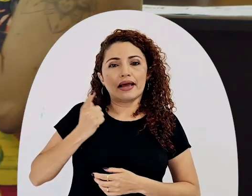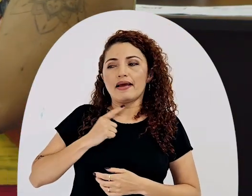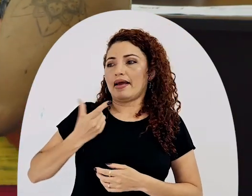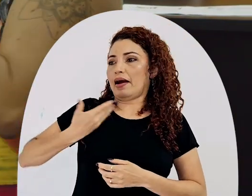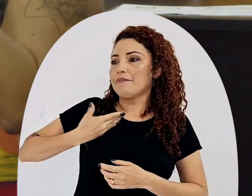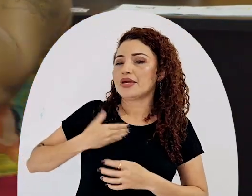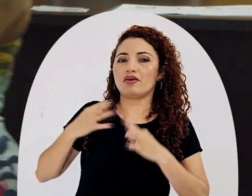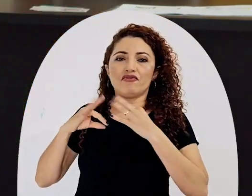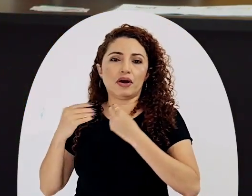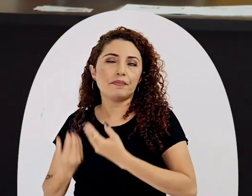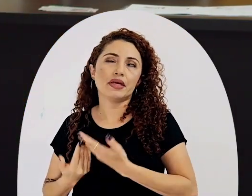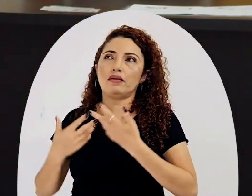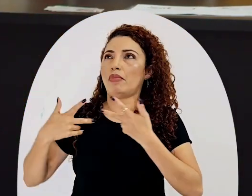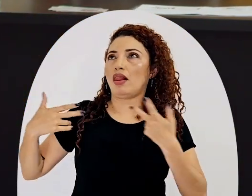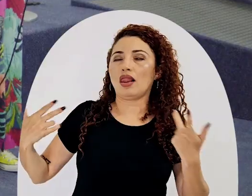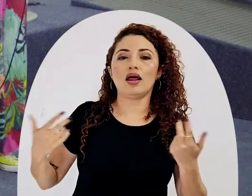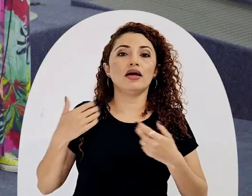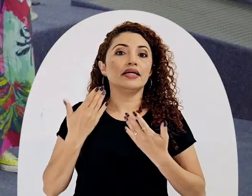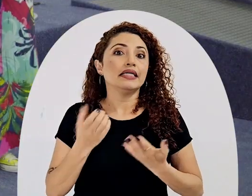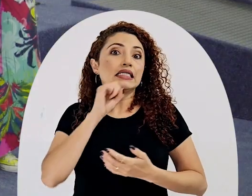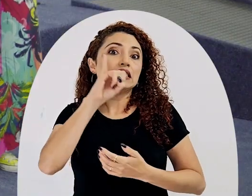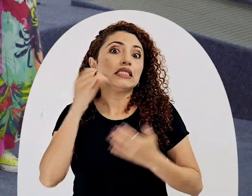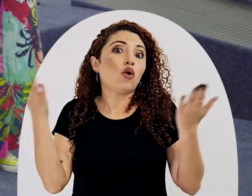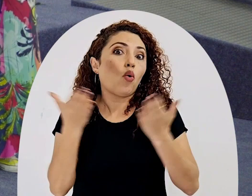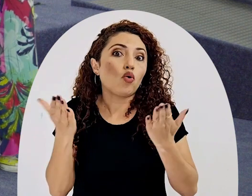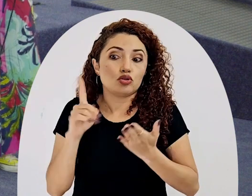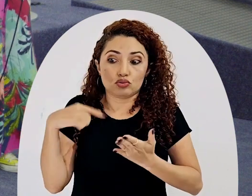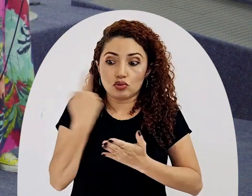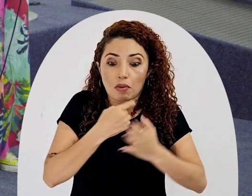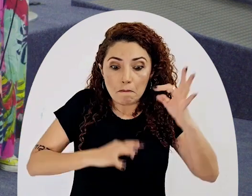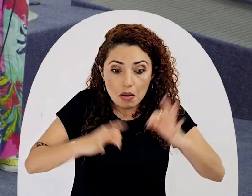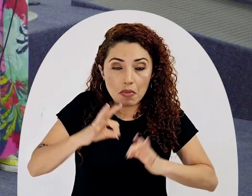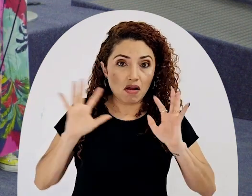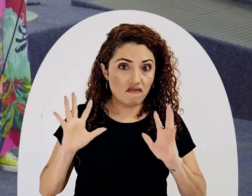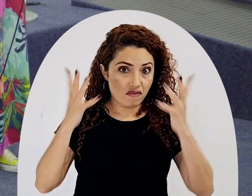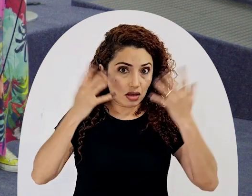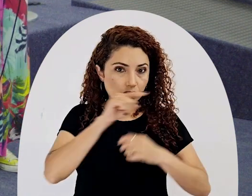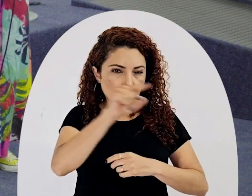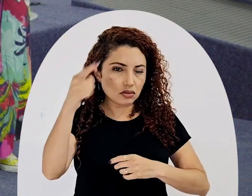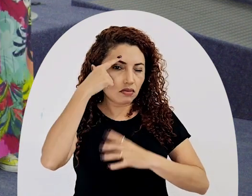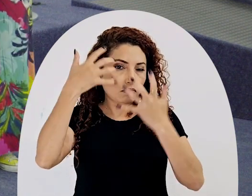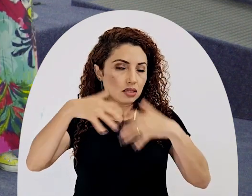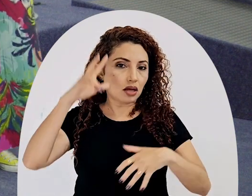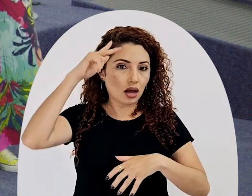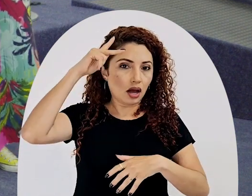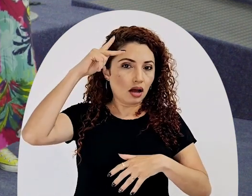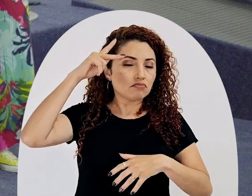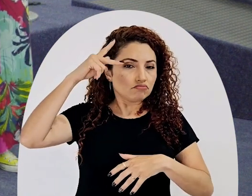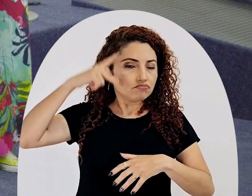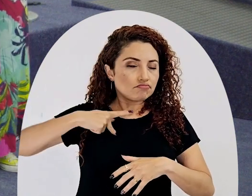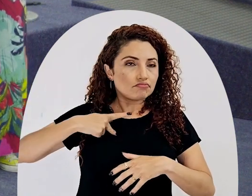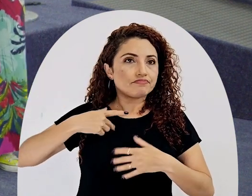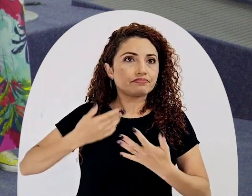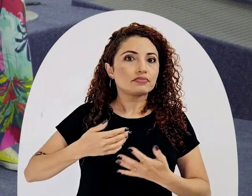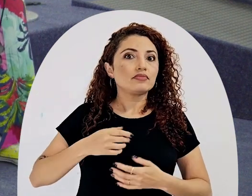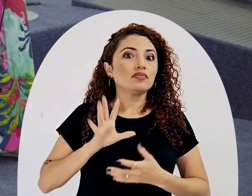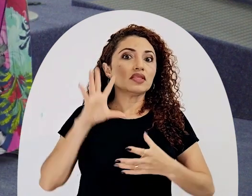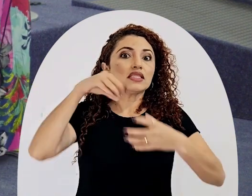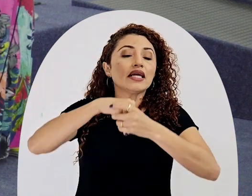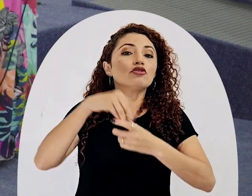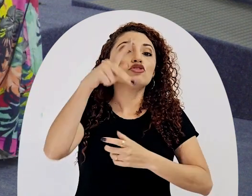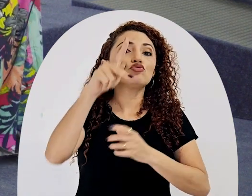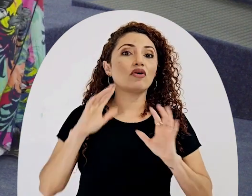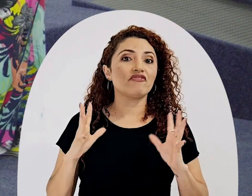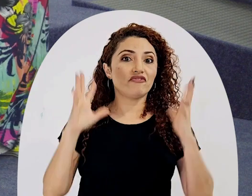hoje, pode ser cada um pensando individualmente, vocês teriam essa diversidade na festa de vocês?